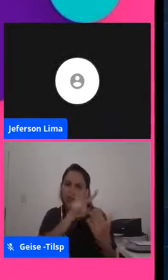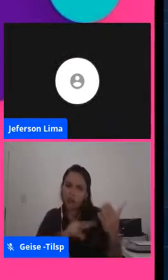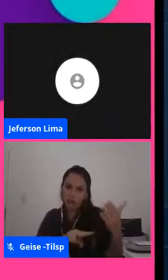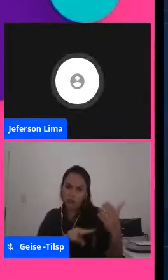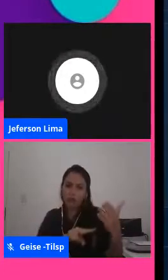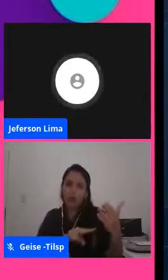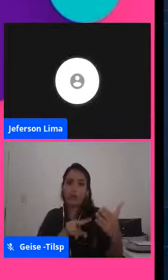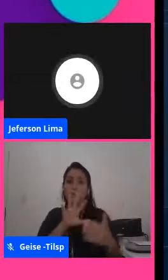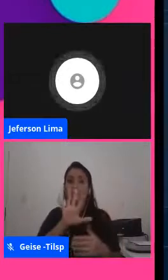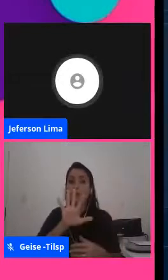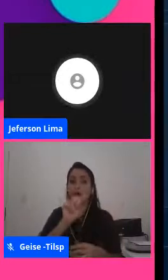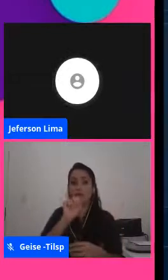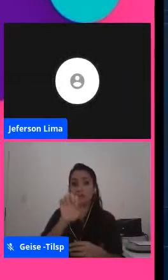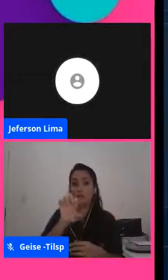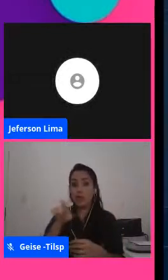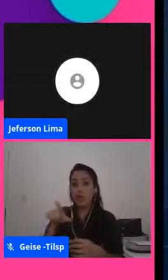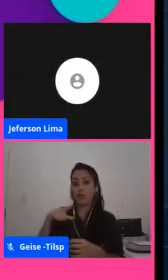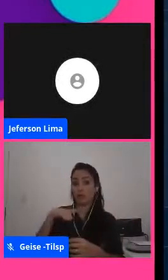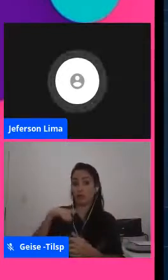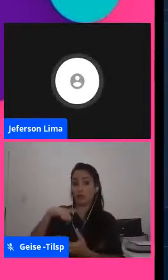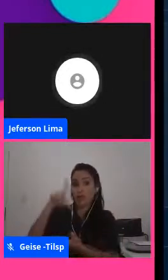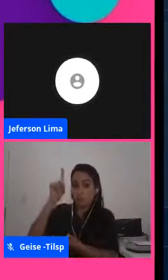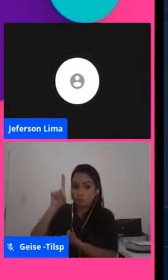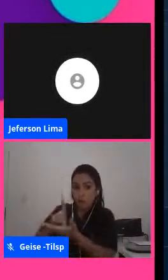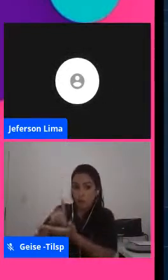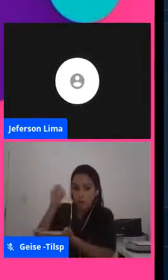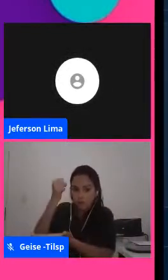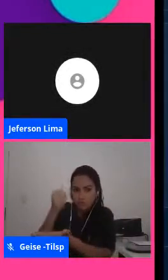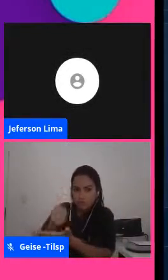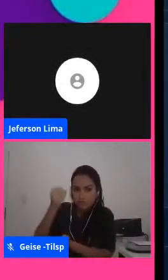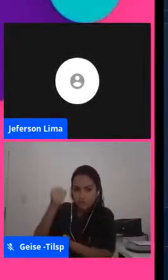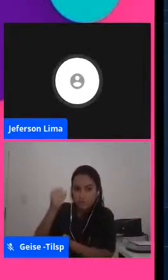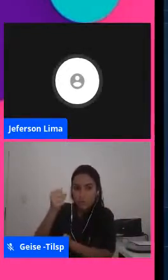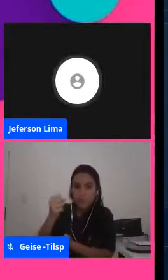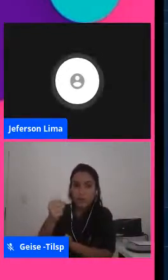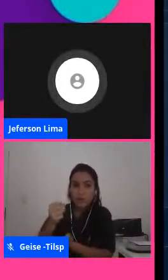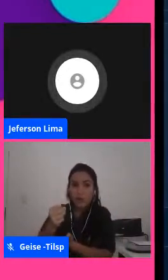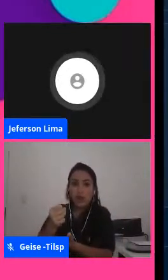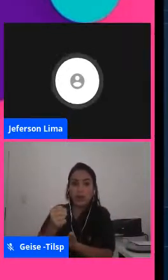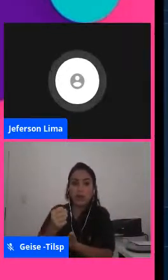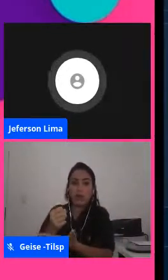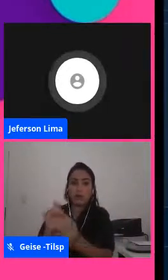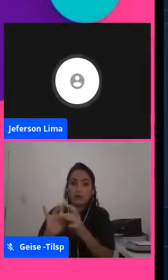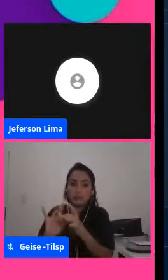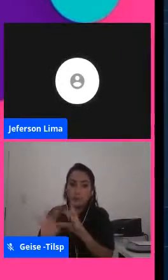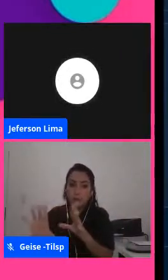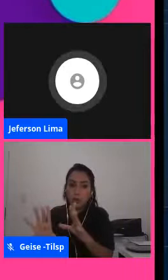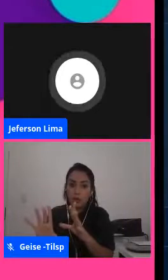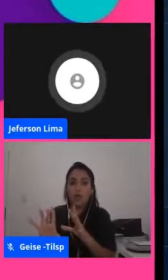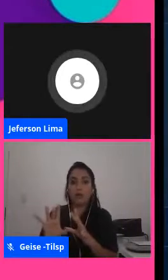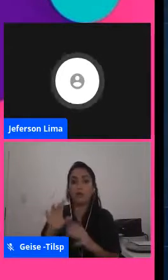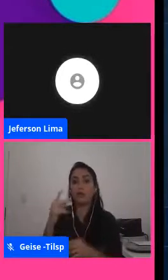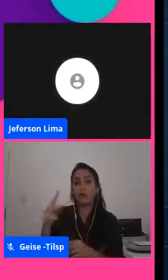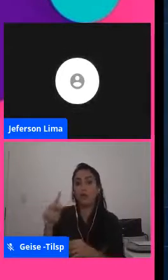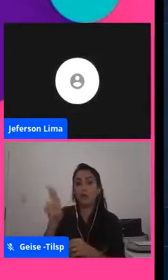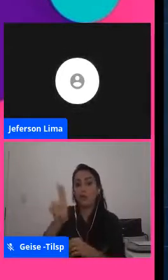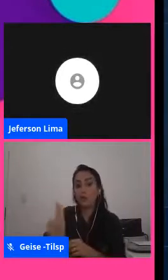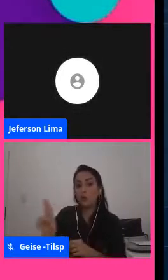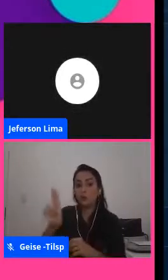estiver autenticada e o usuário dela for